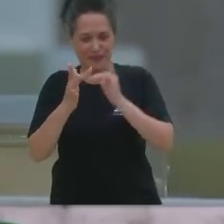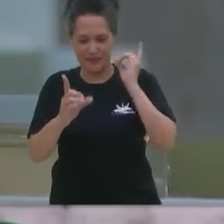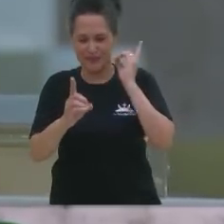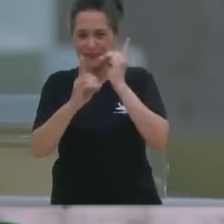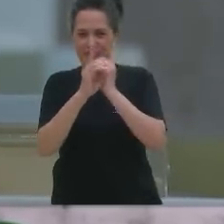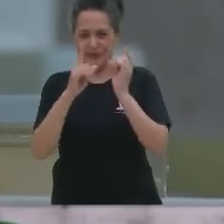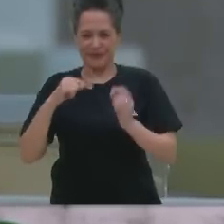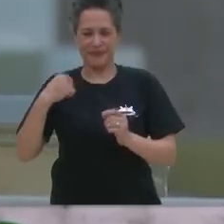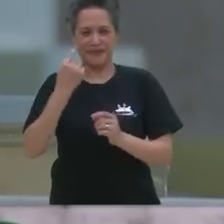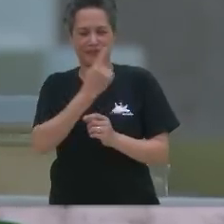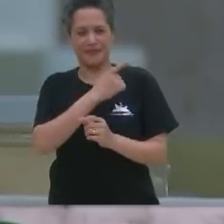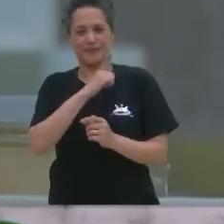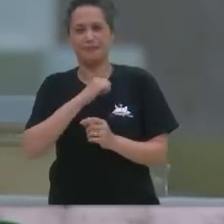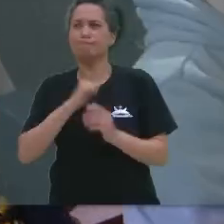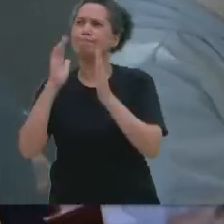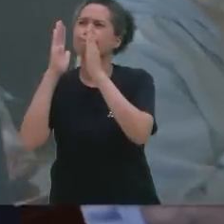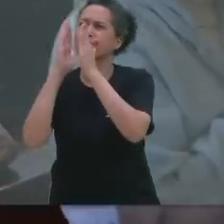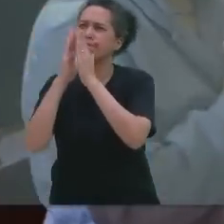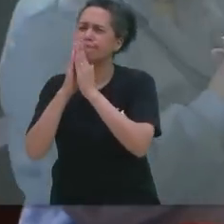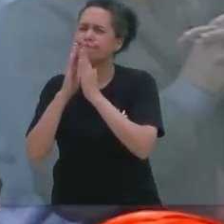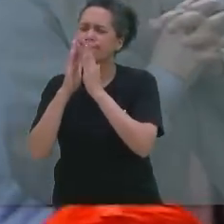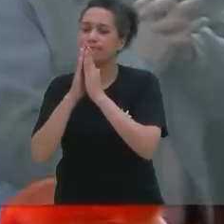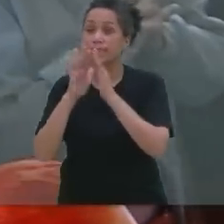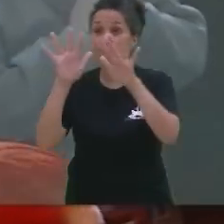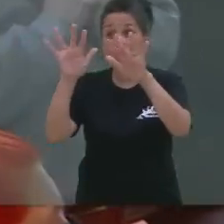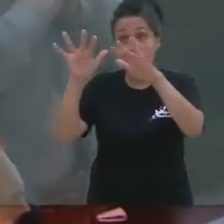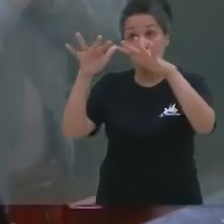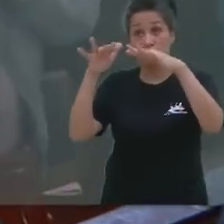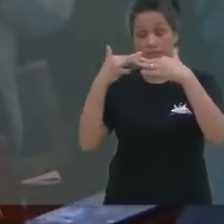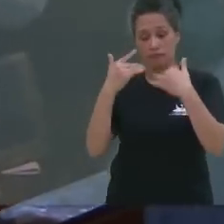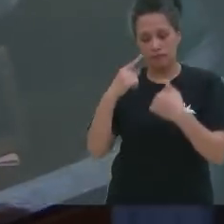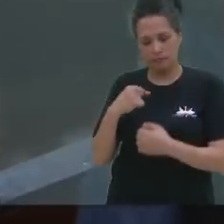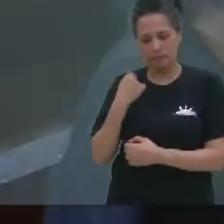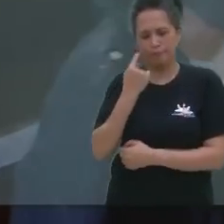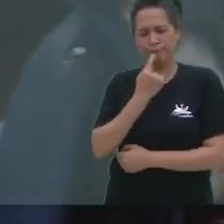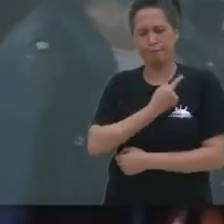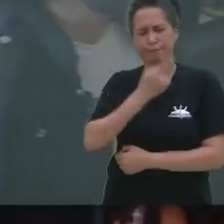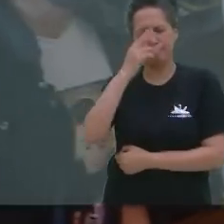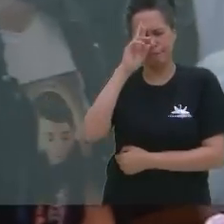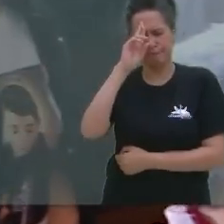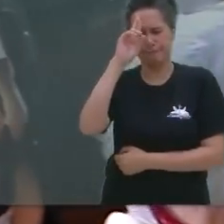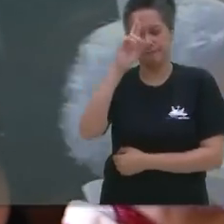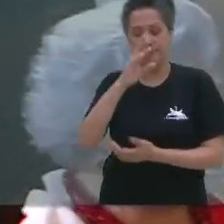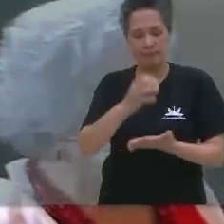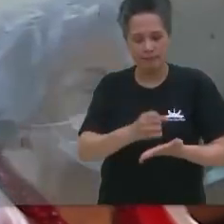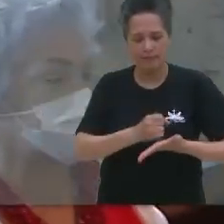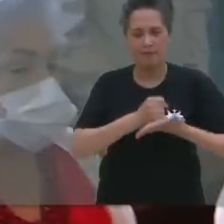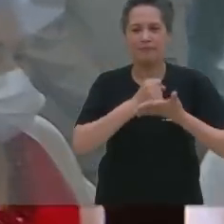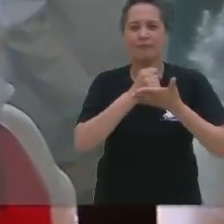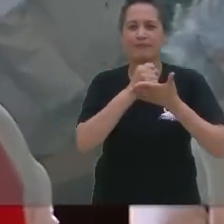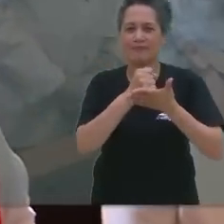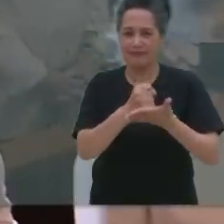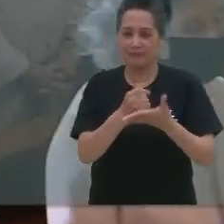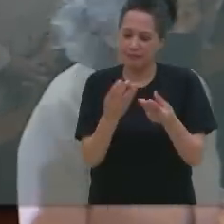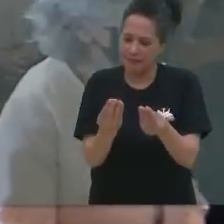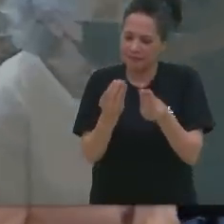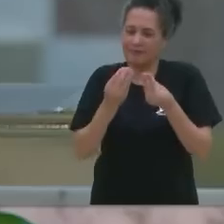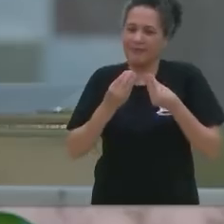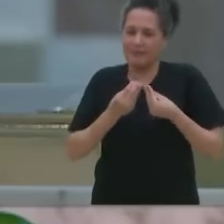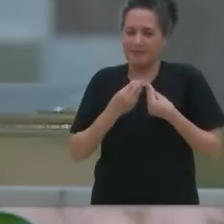encontro, nós vos pedimos. Atendei-nos, Senhor, e a salvação nos